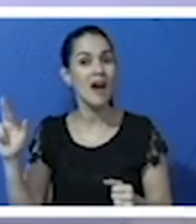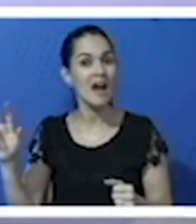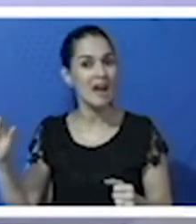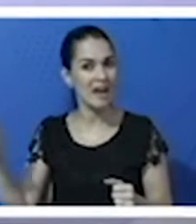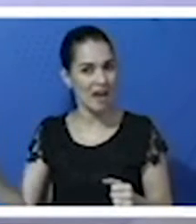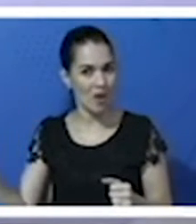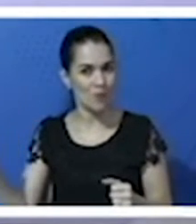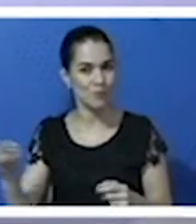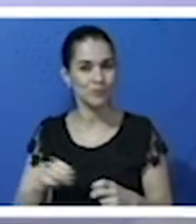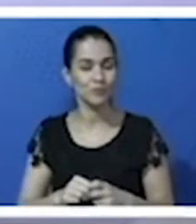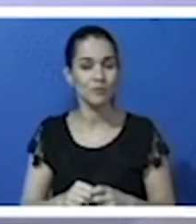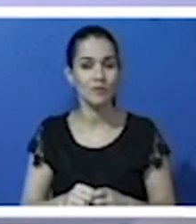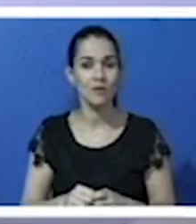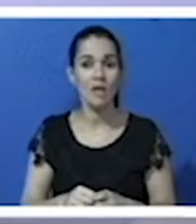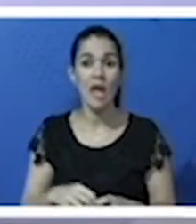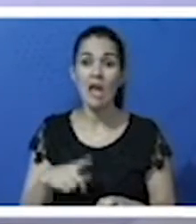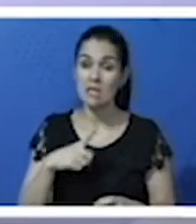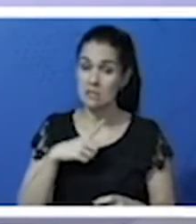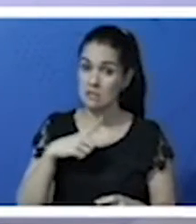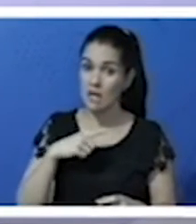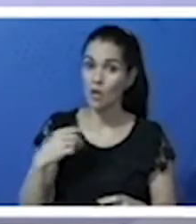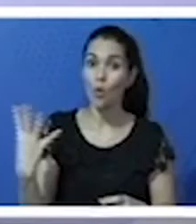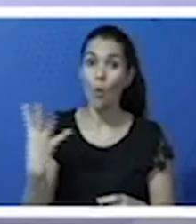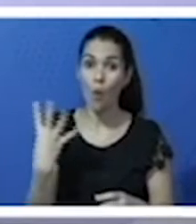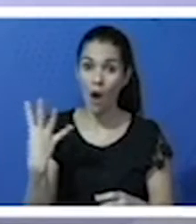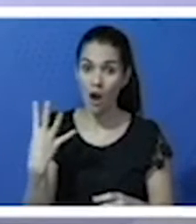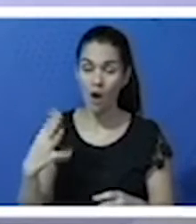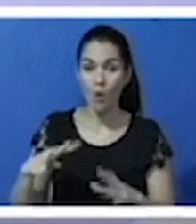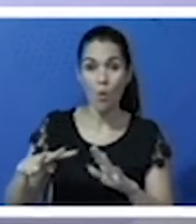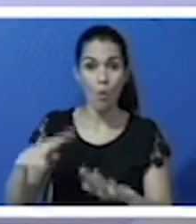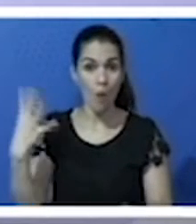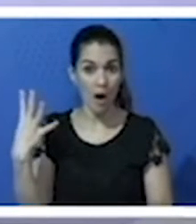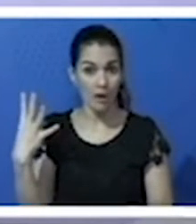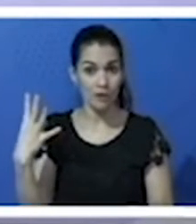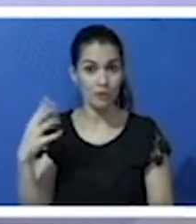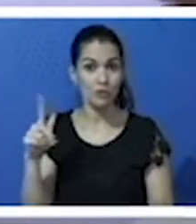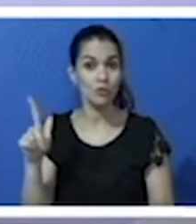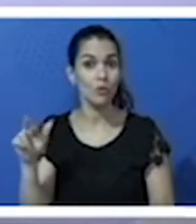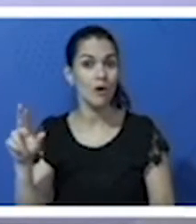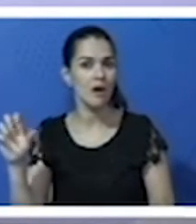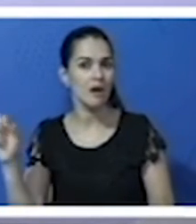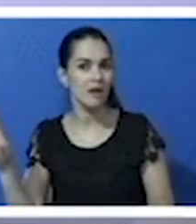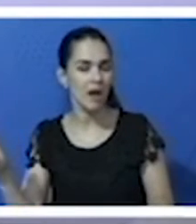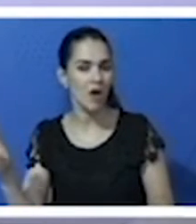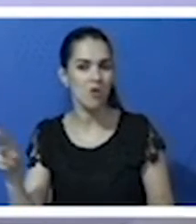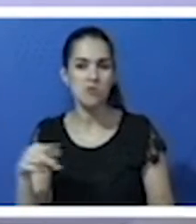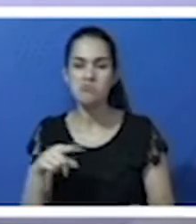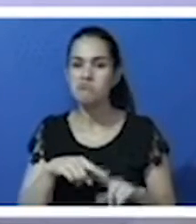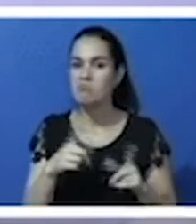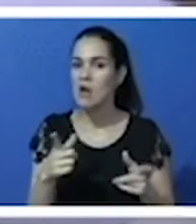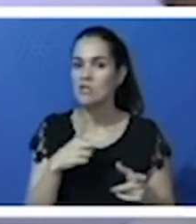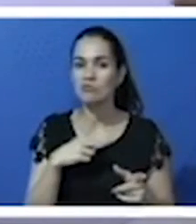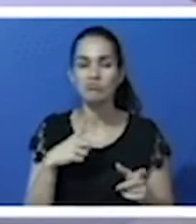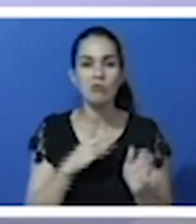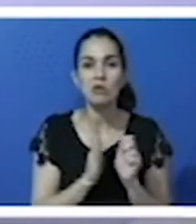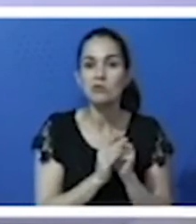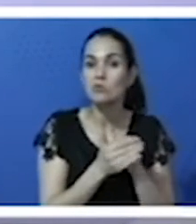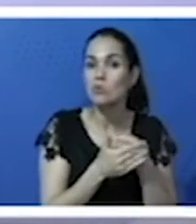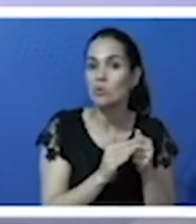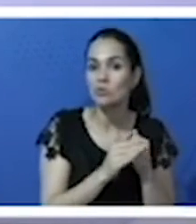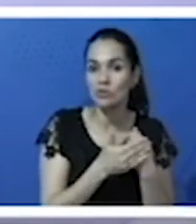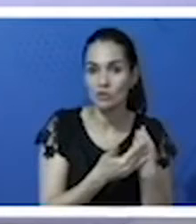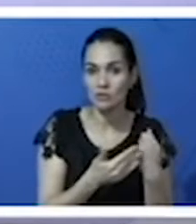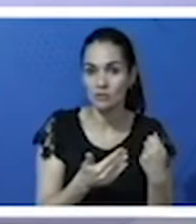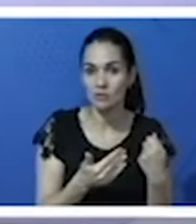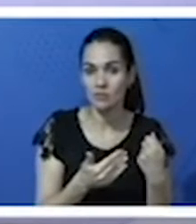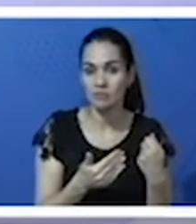Embora sejam equações do quarto grau, elas não possuem a incógnita nos expoentes 3 e 1, sendo, portanto,